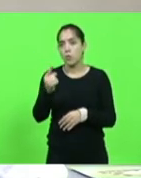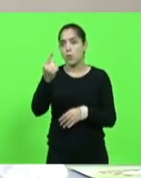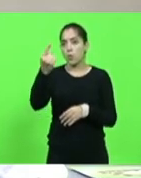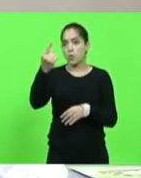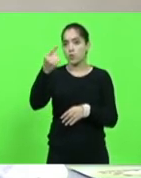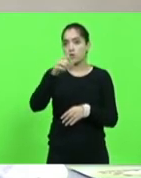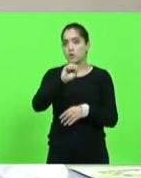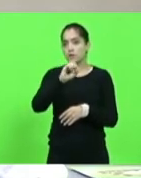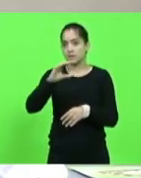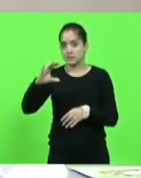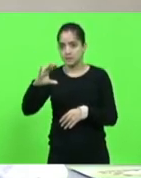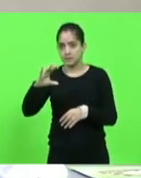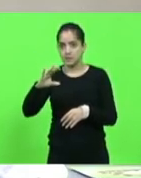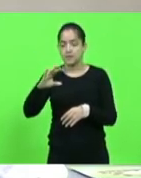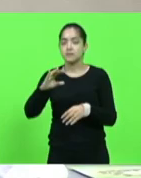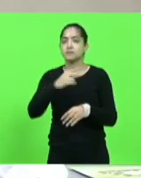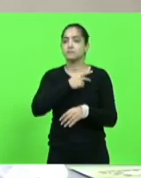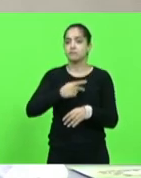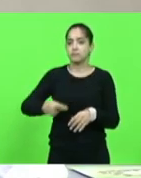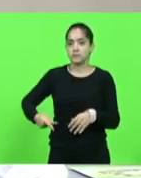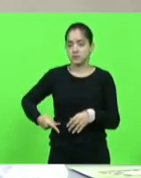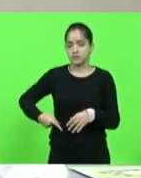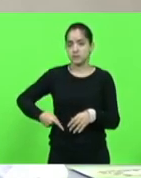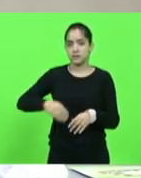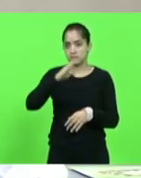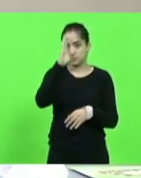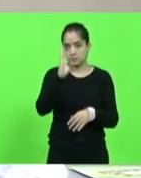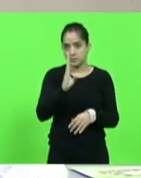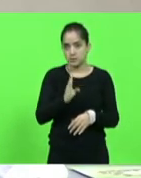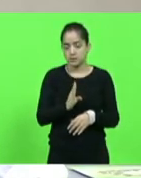à presidência do Brasil.